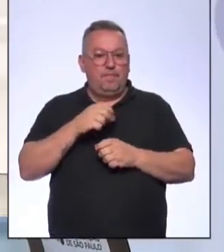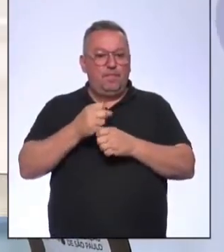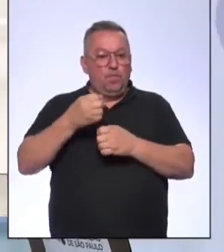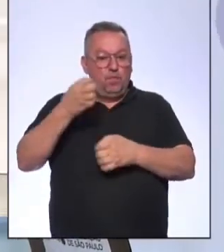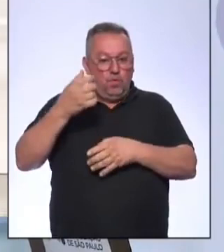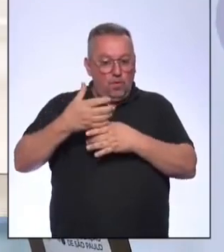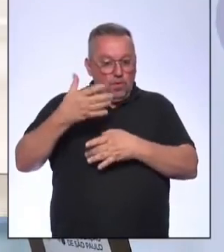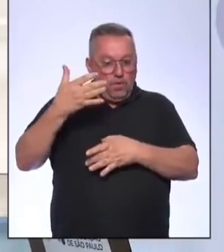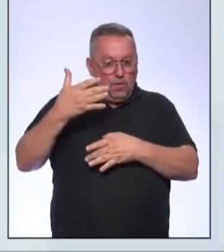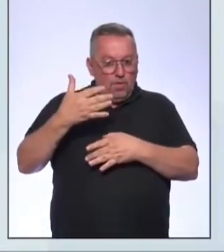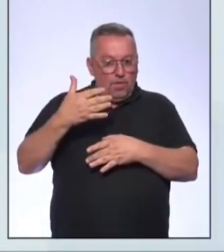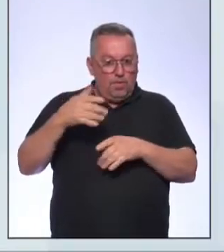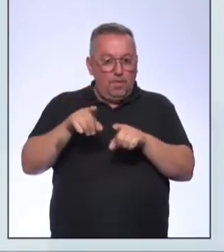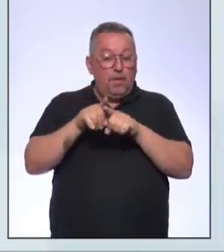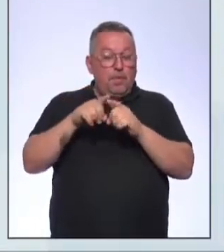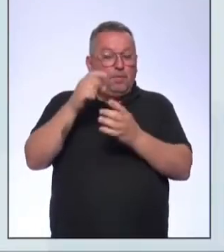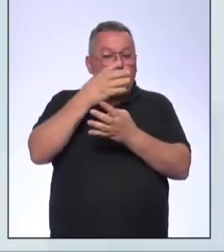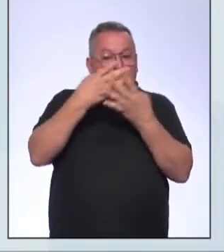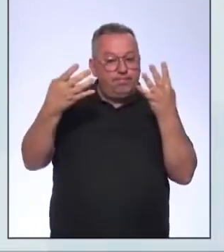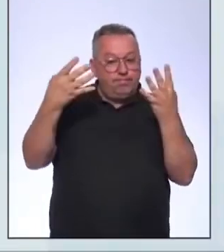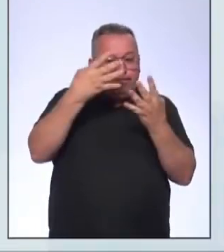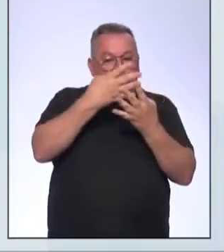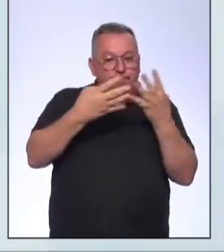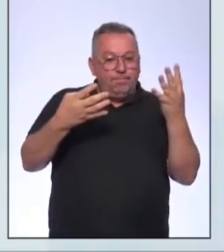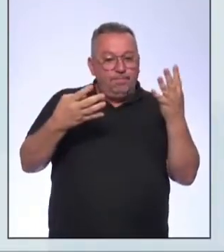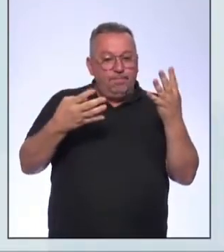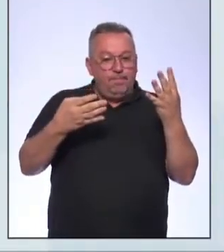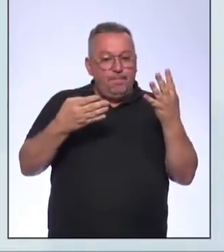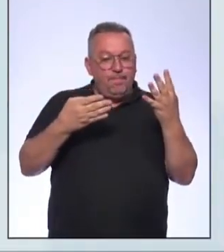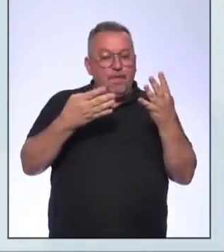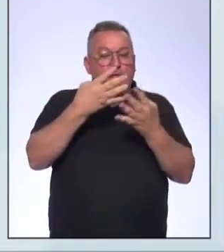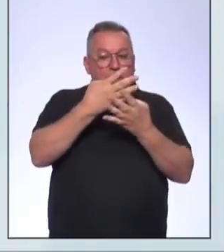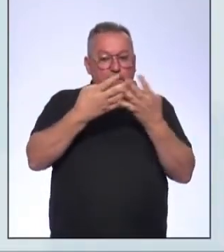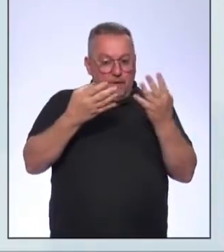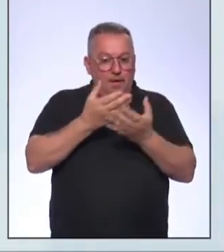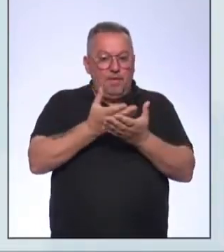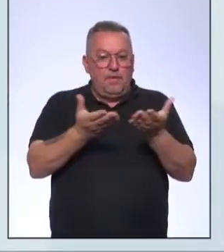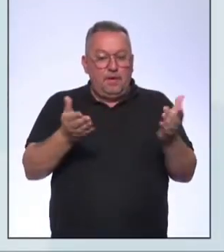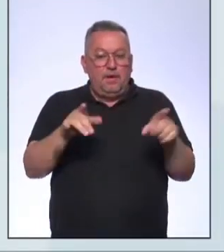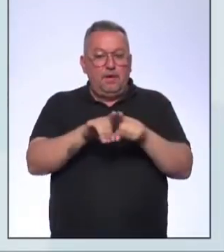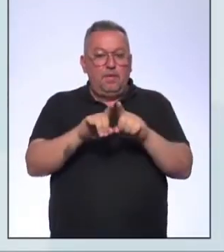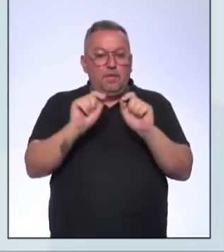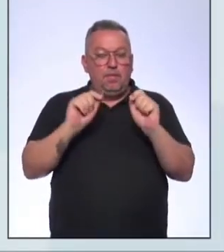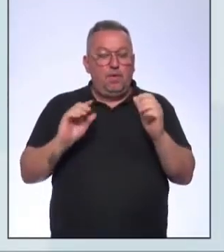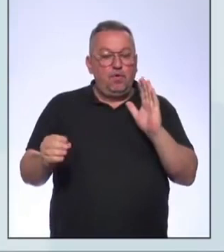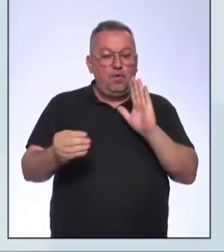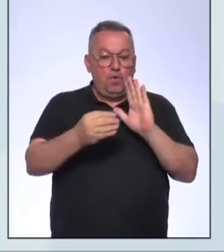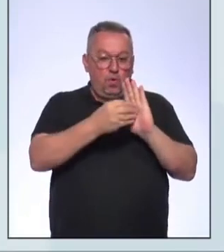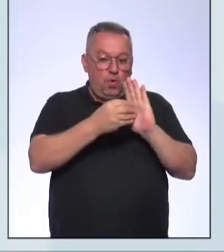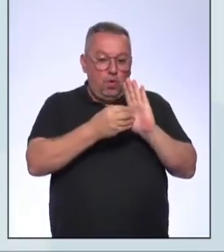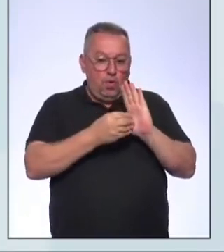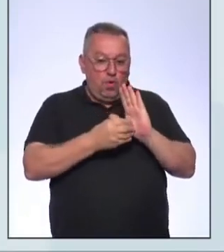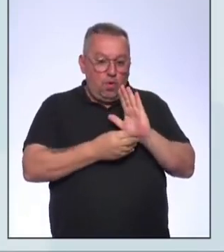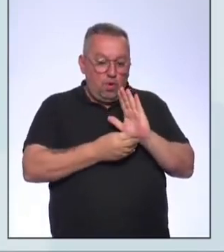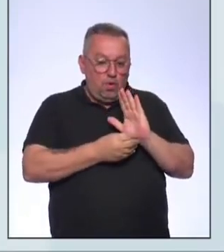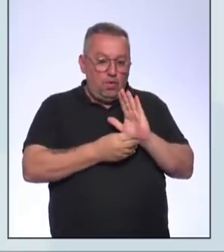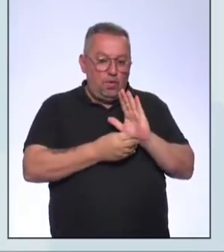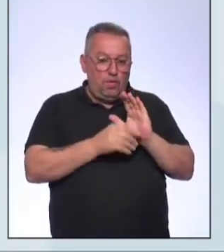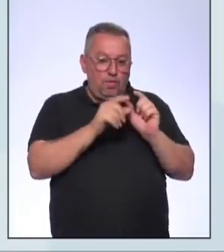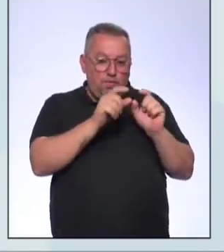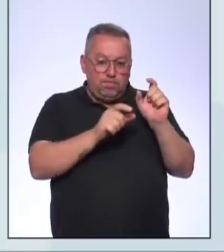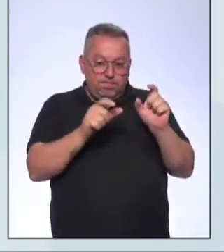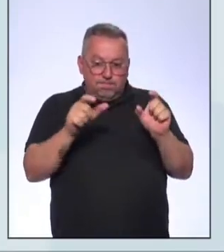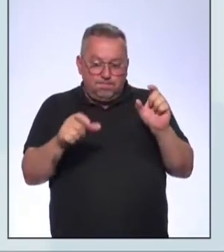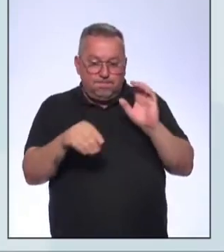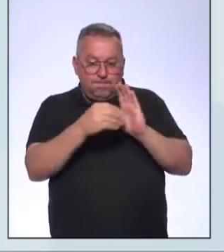vocês na planilha, tem a tabelinha para vocês e vocês podem colocar aí na tabela,